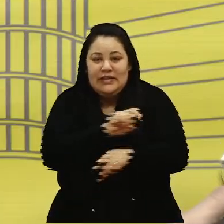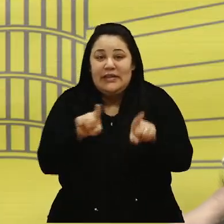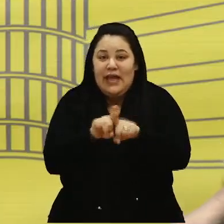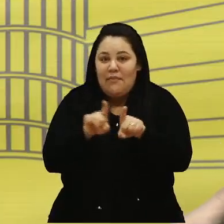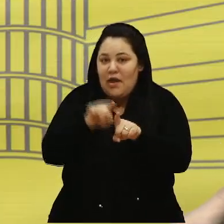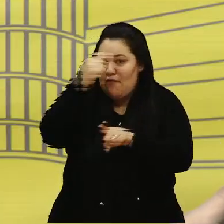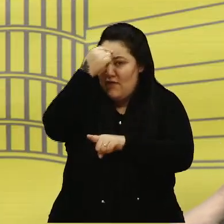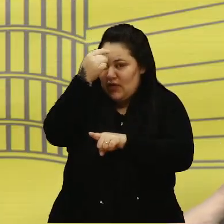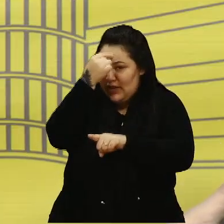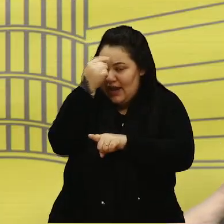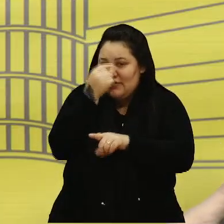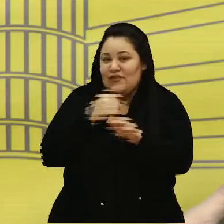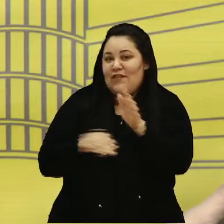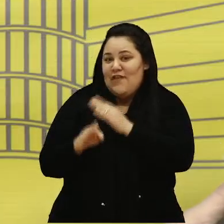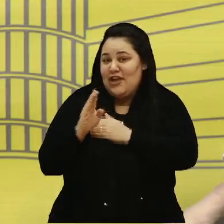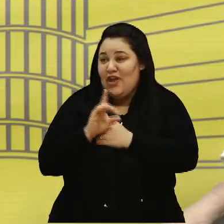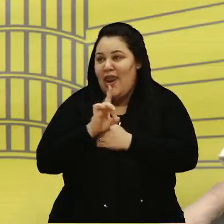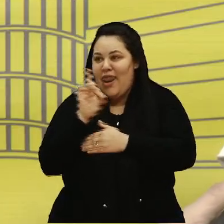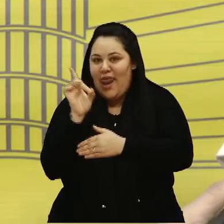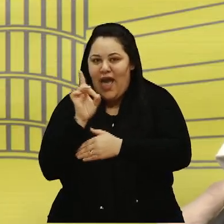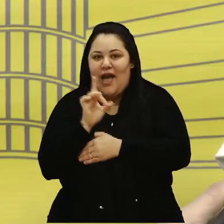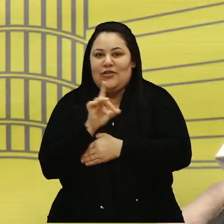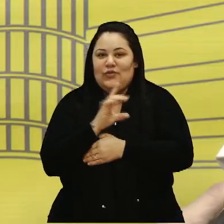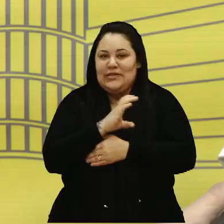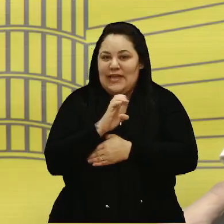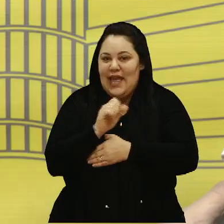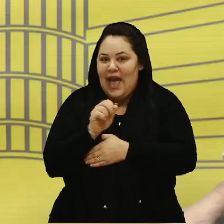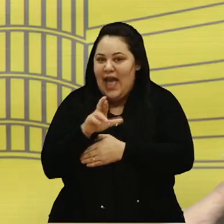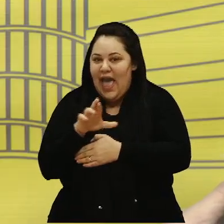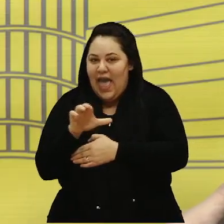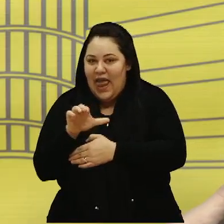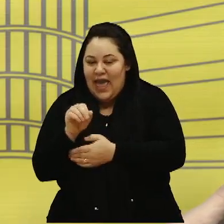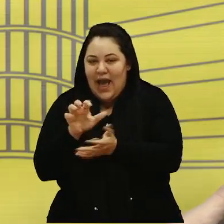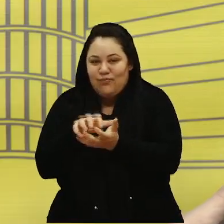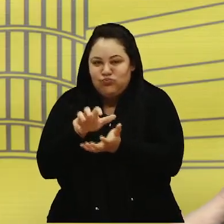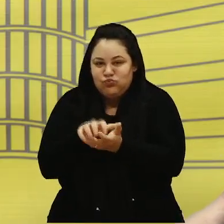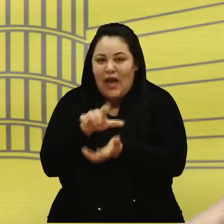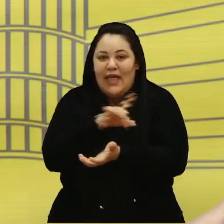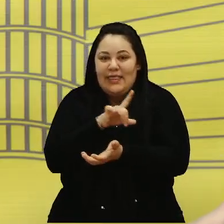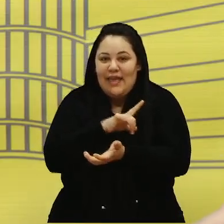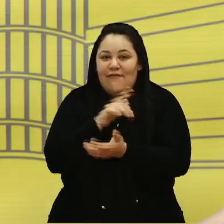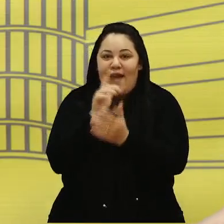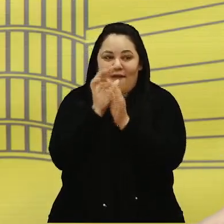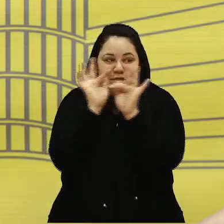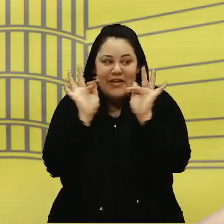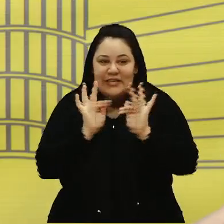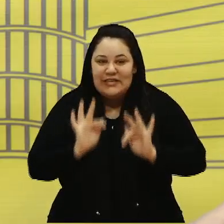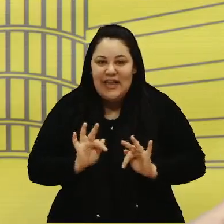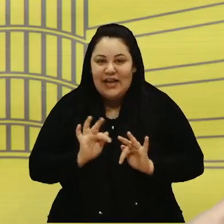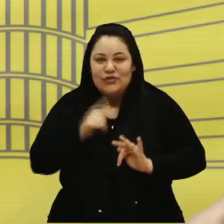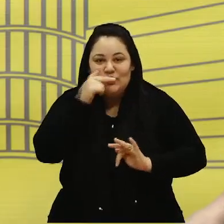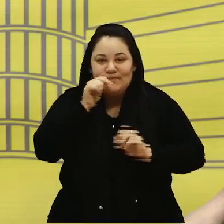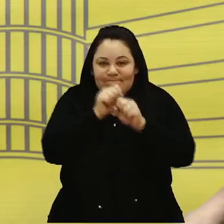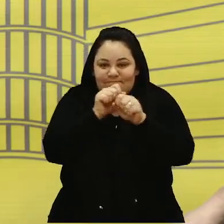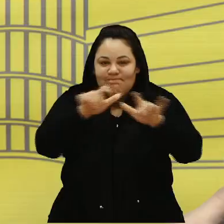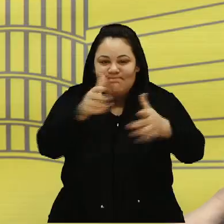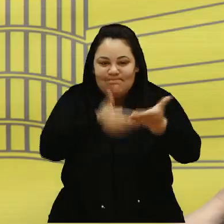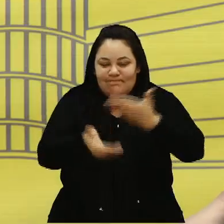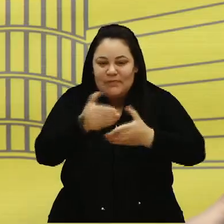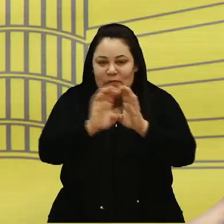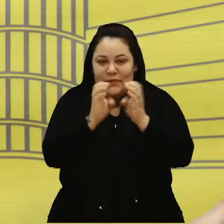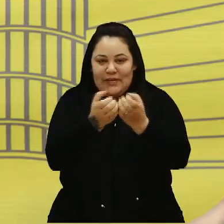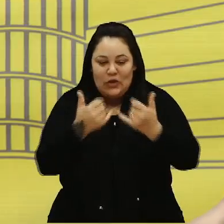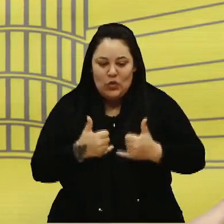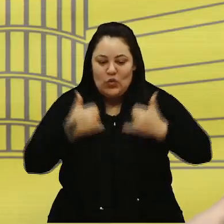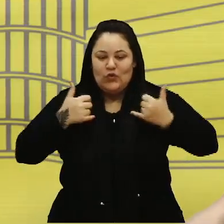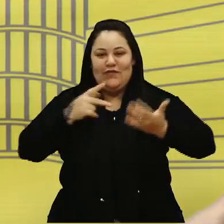que vem lá de Fortaleza, no Ceará, enfim. A gente tem... eu tive a alegria de poder compartilhar aqui com os colegas e com a comunidade o